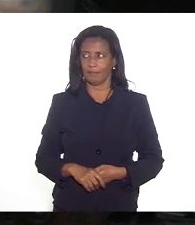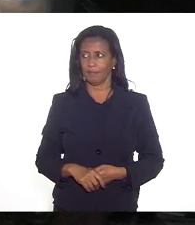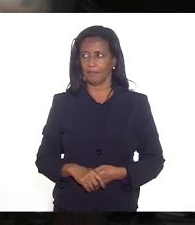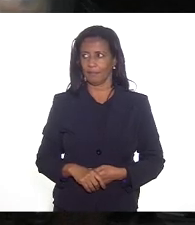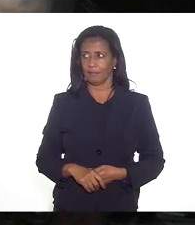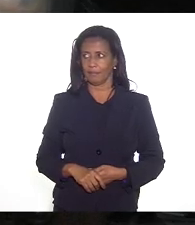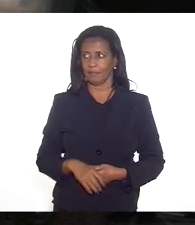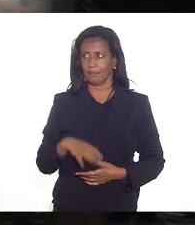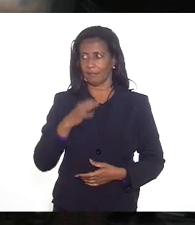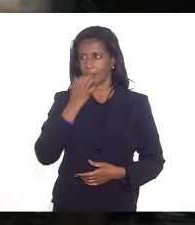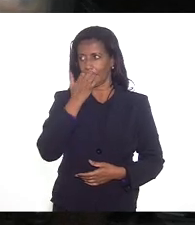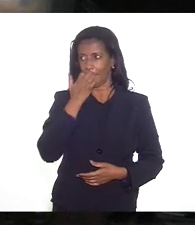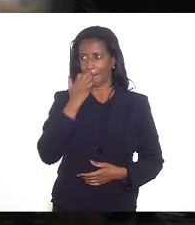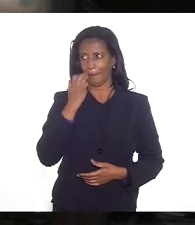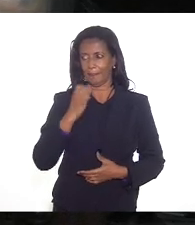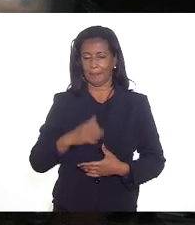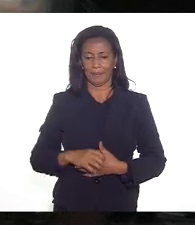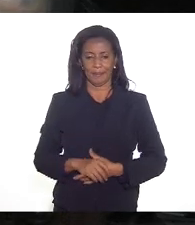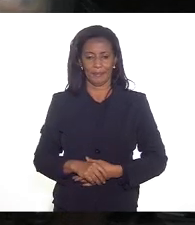e